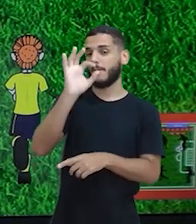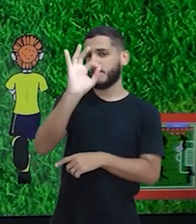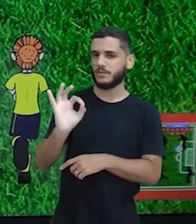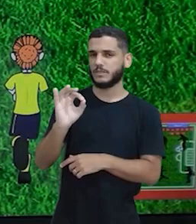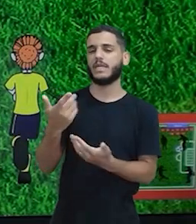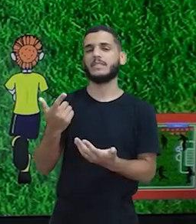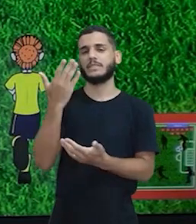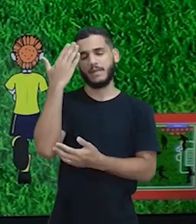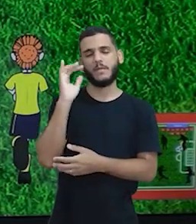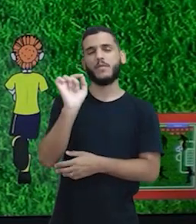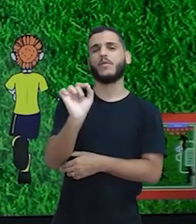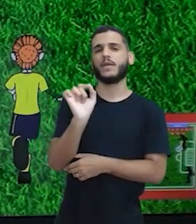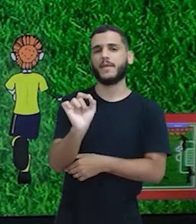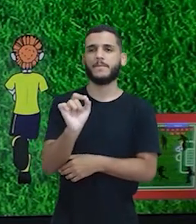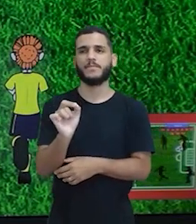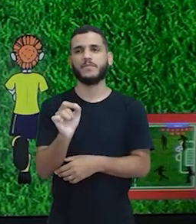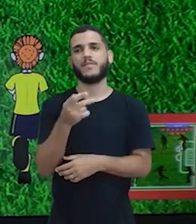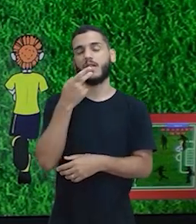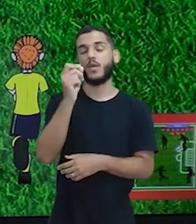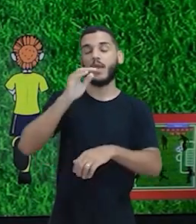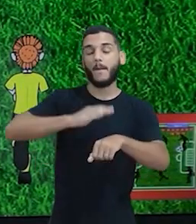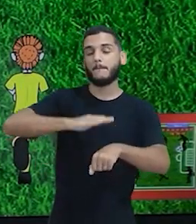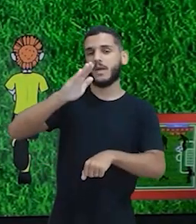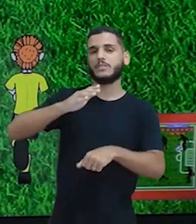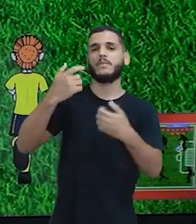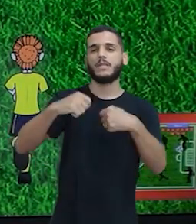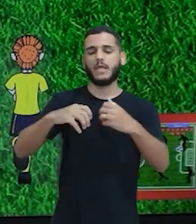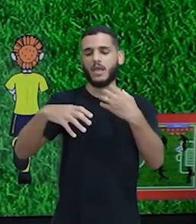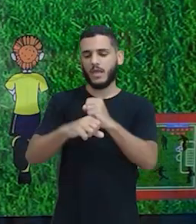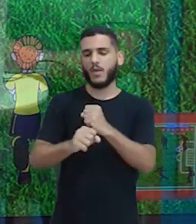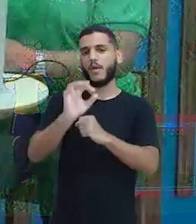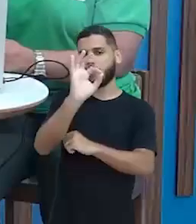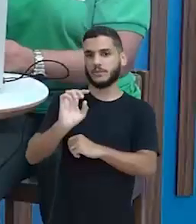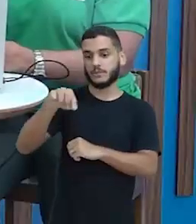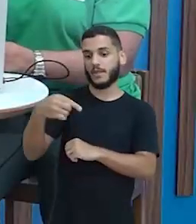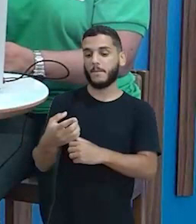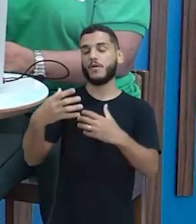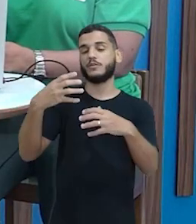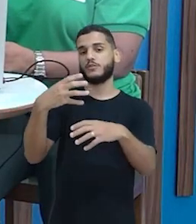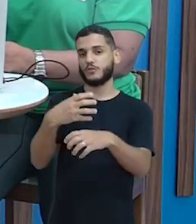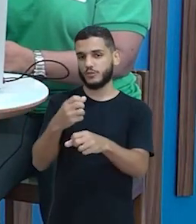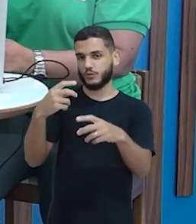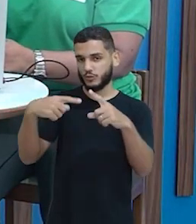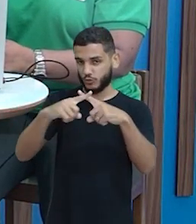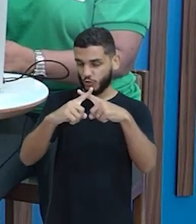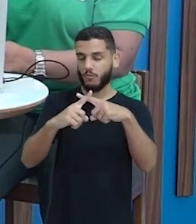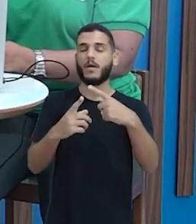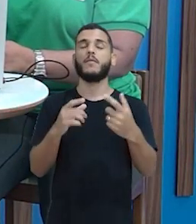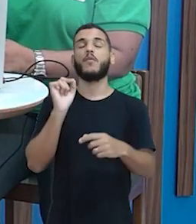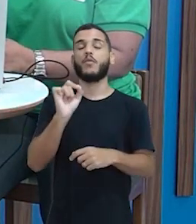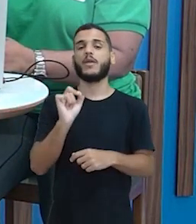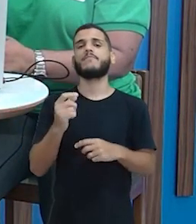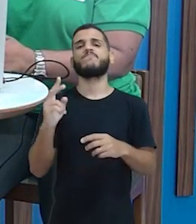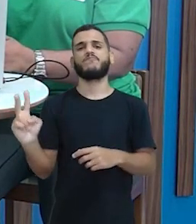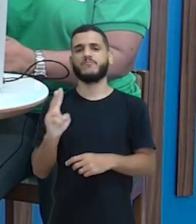a gente sabe que quando fala de aumento tem que calcular porcentagem depois soma na professora Marta a gente vai somar os valores específico